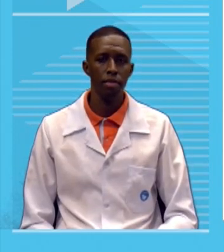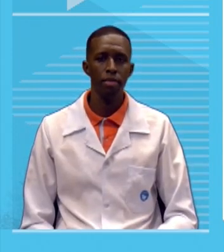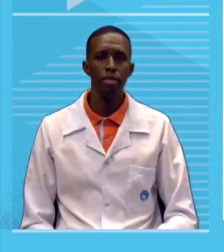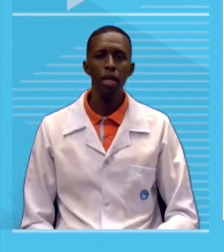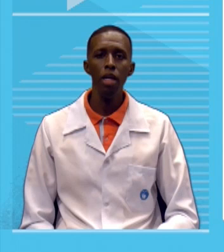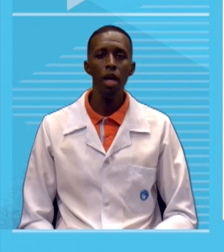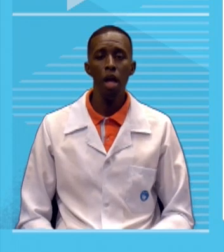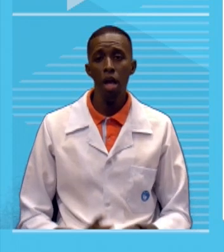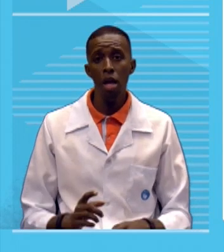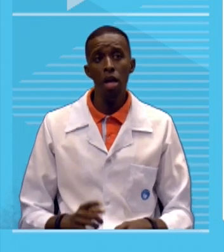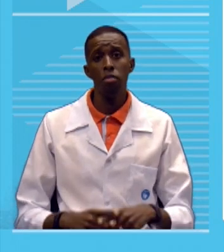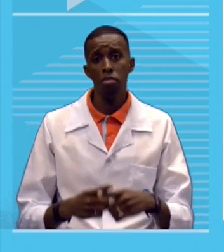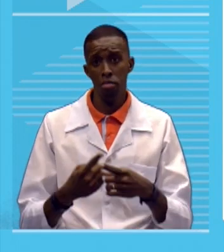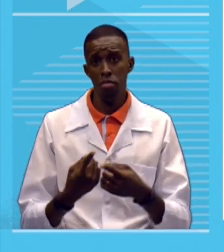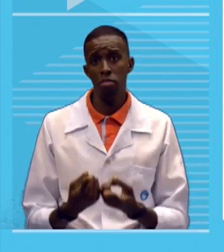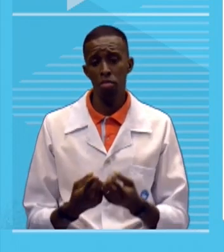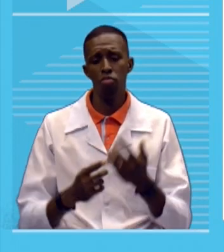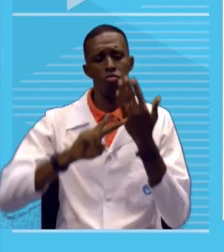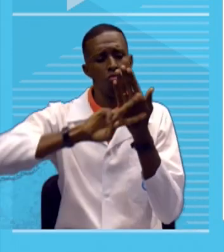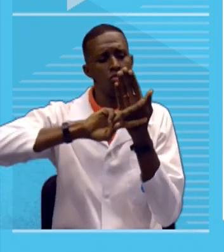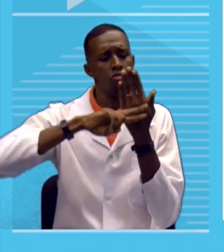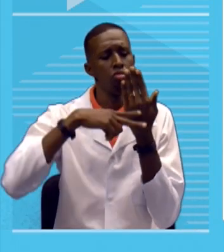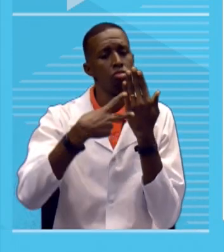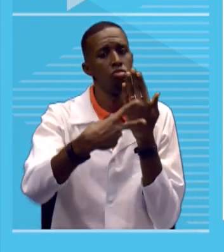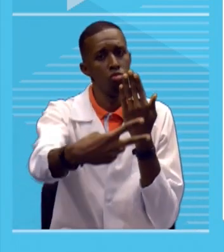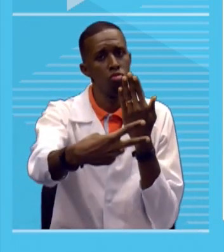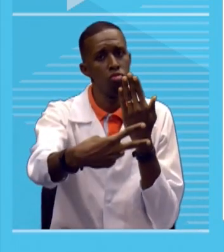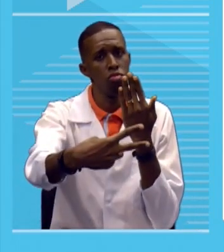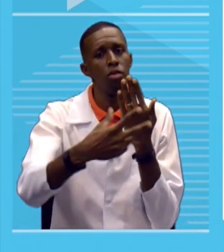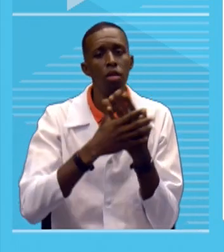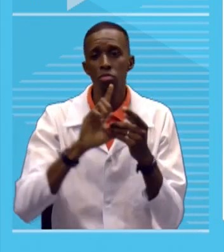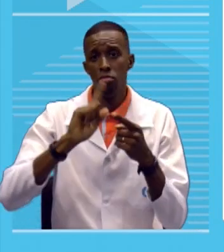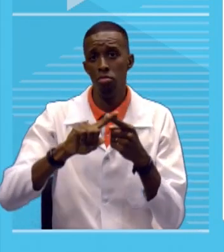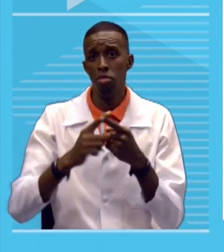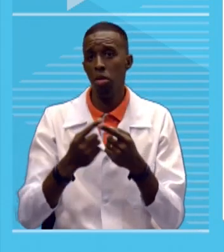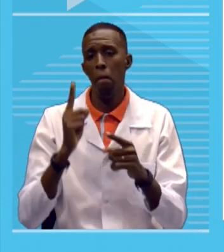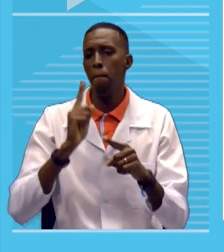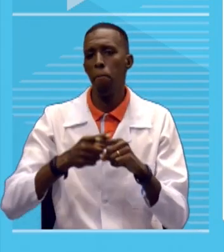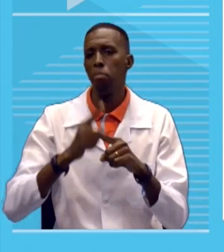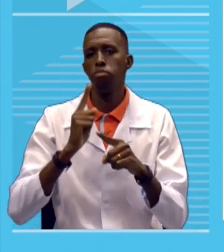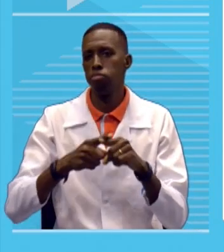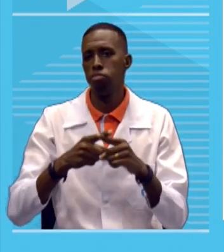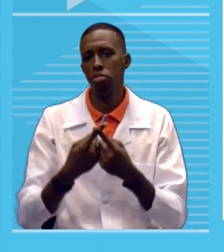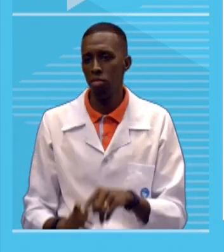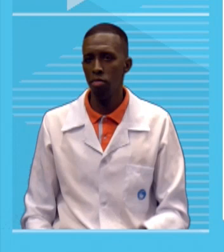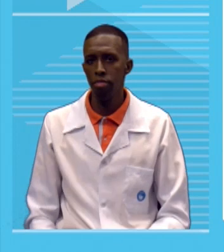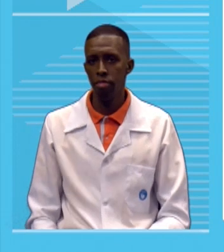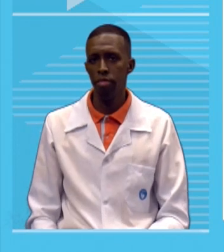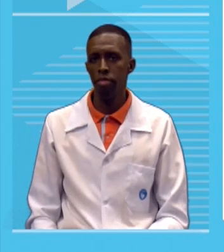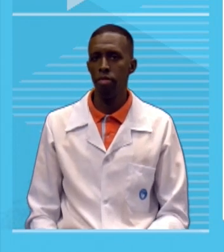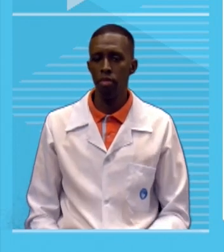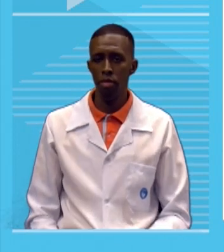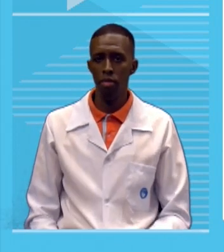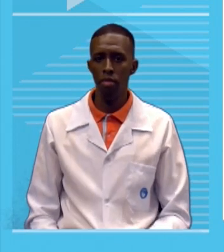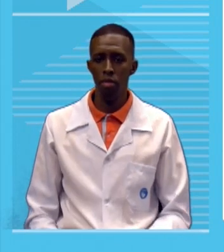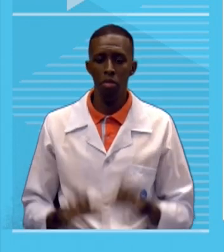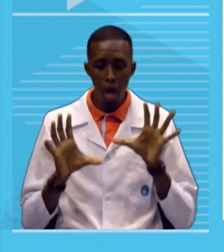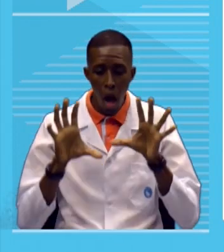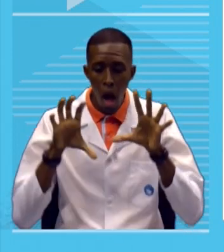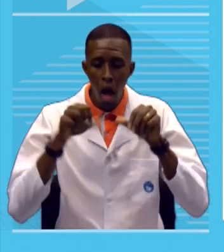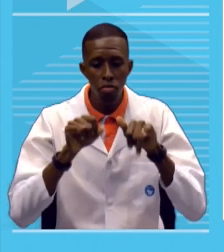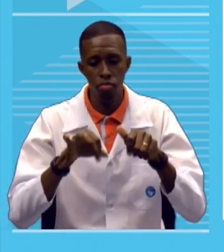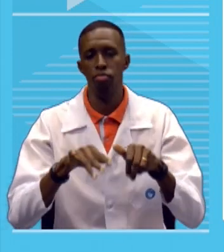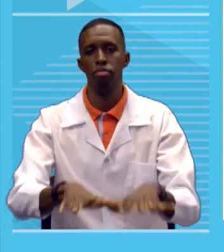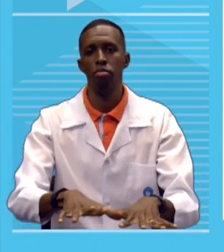essas desigualdades sociais, elas são gritantes, e é bem, a gente consegue identificar ainda mais dentro